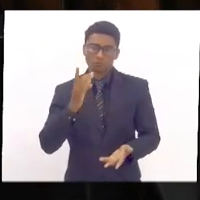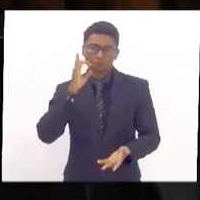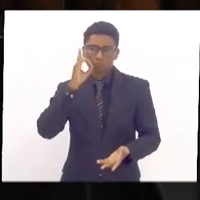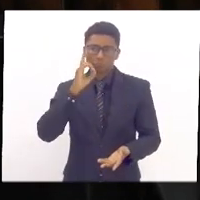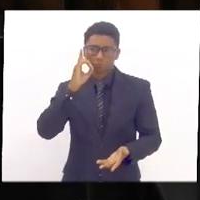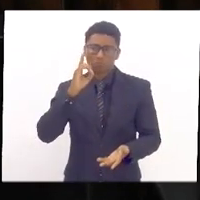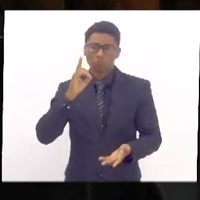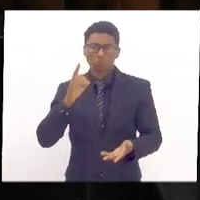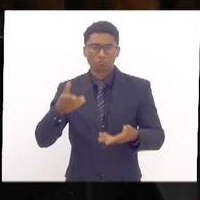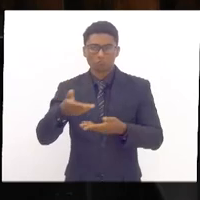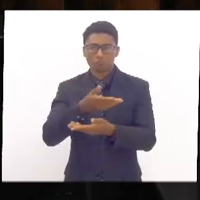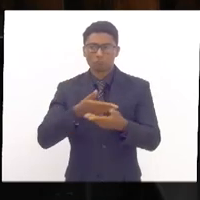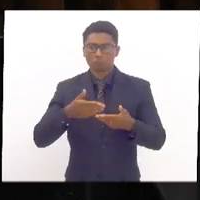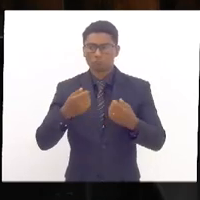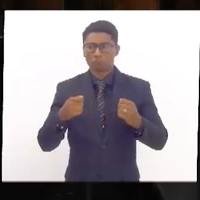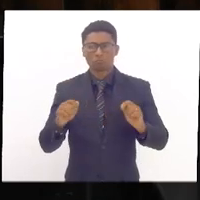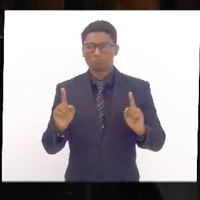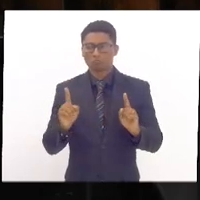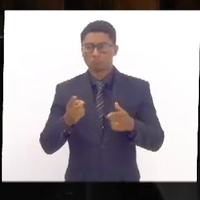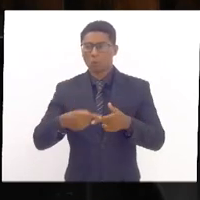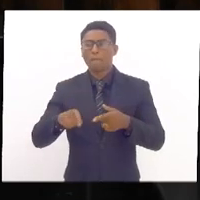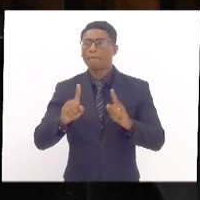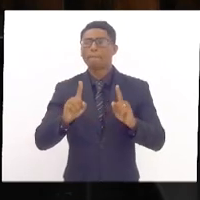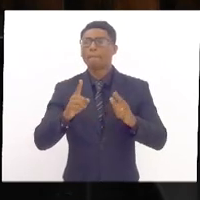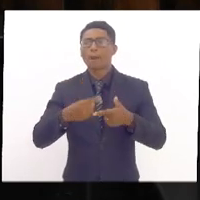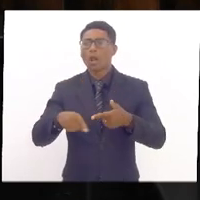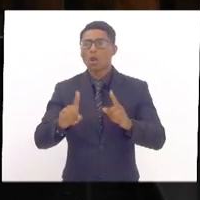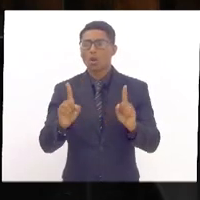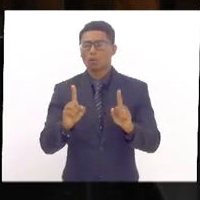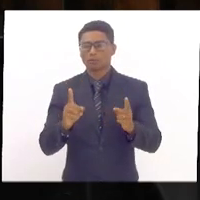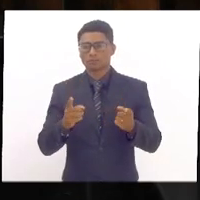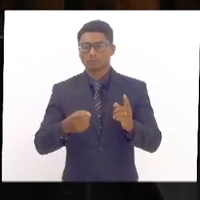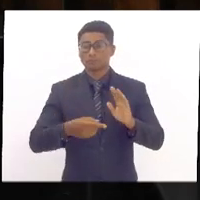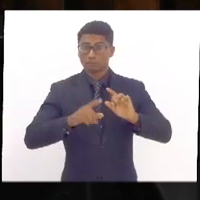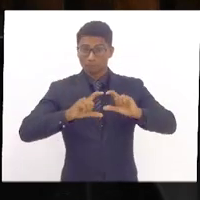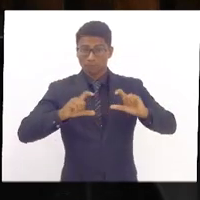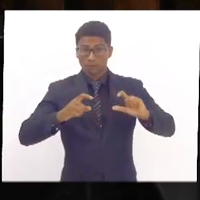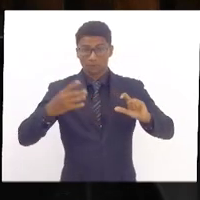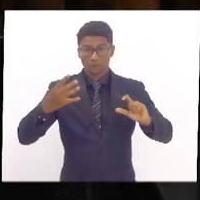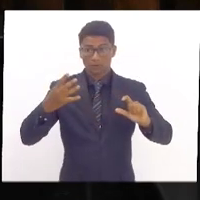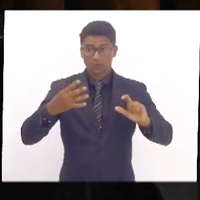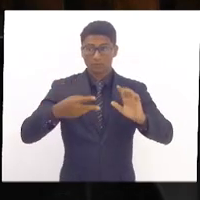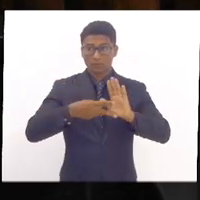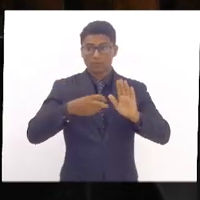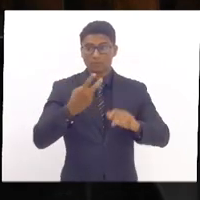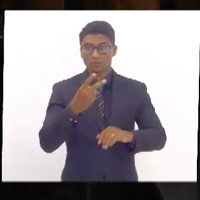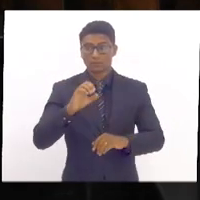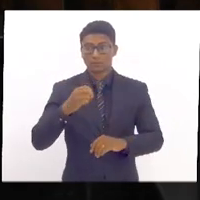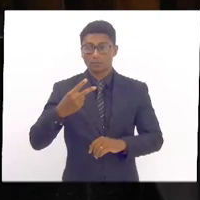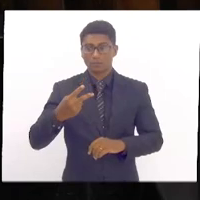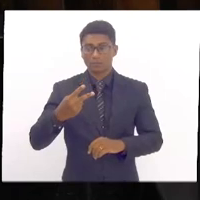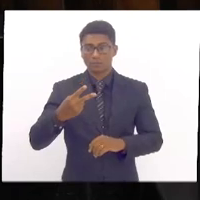da previsão do parágrafo 4º do artigo 202 da Constituição da